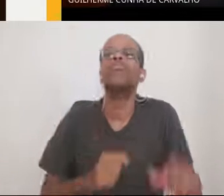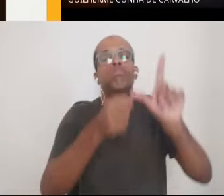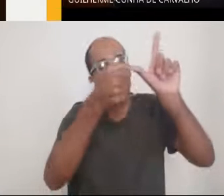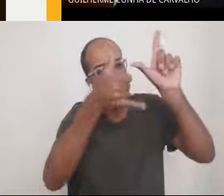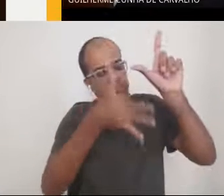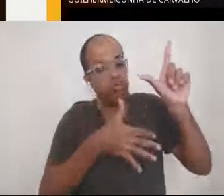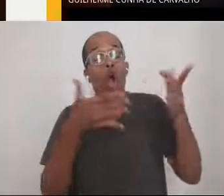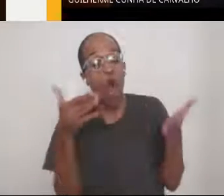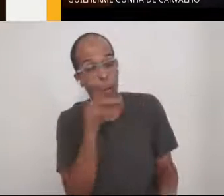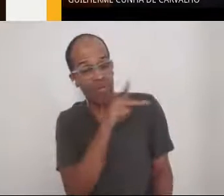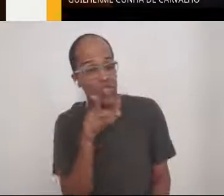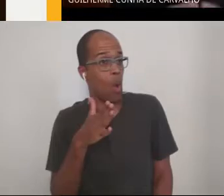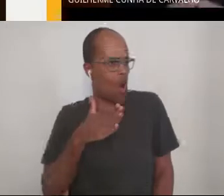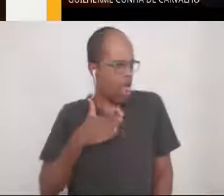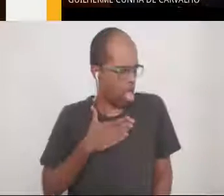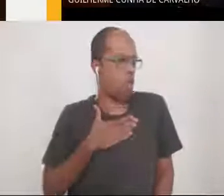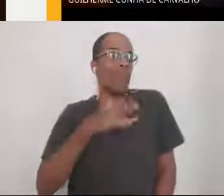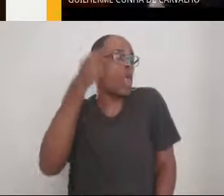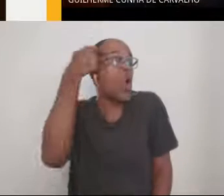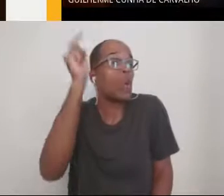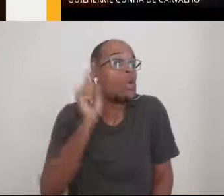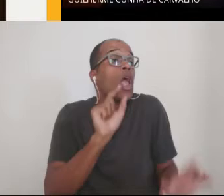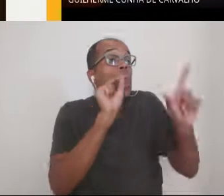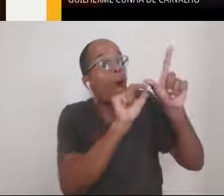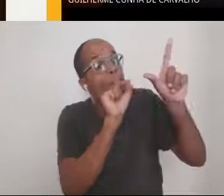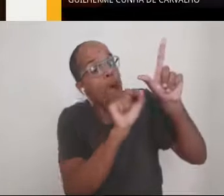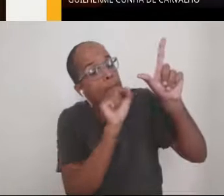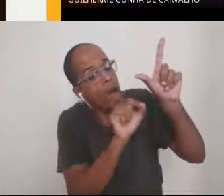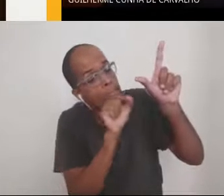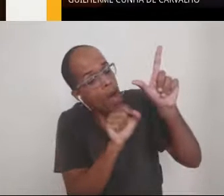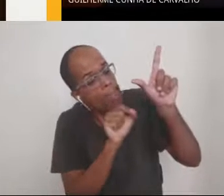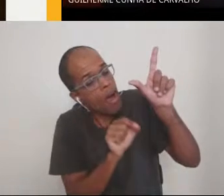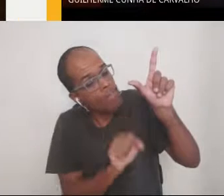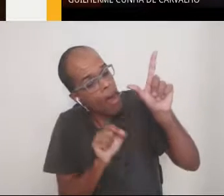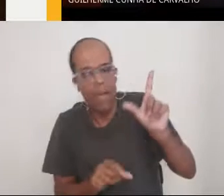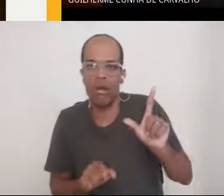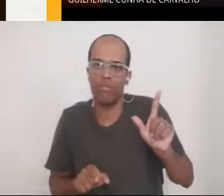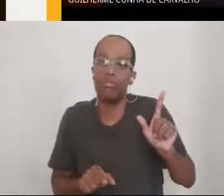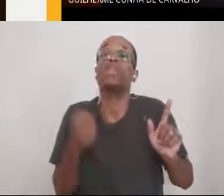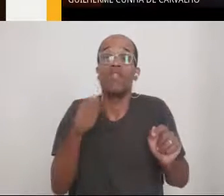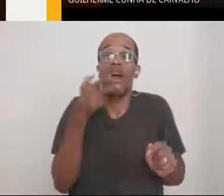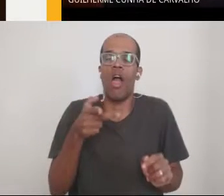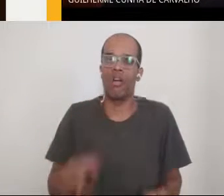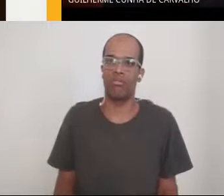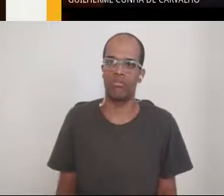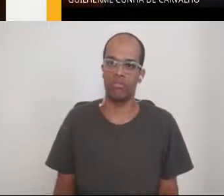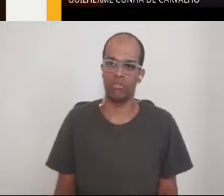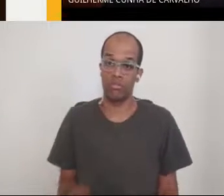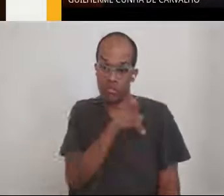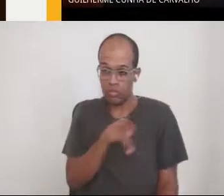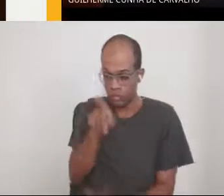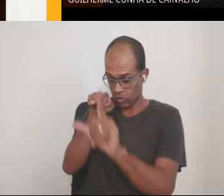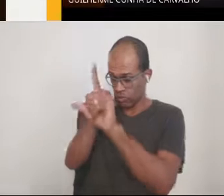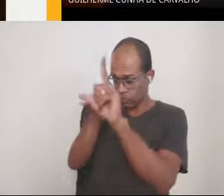possível que você não saiba tudo. Você deve estar travando em algum ponto. Onde é esse ponto? Você tem que falar, né? Então,